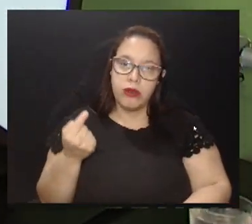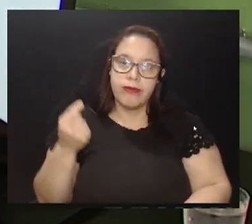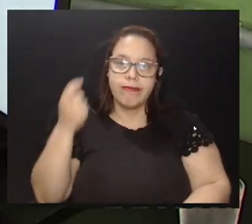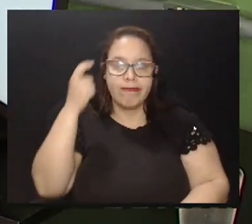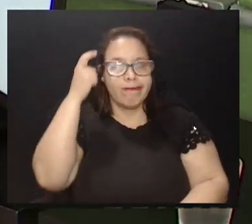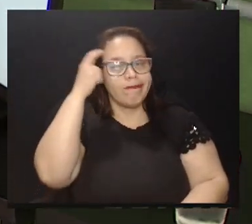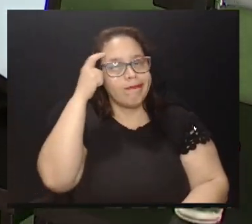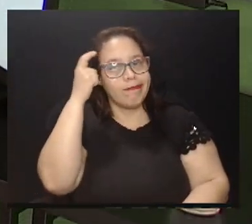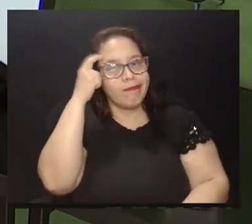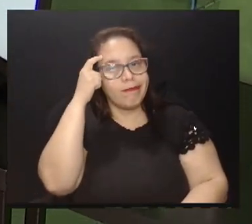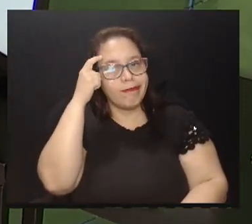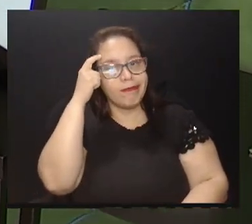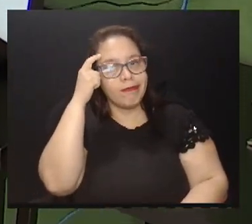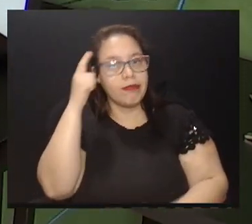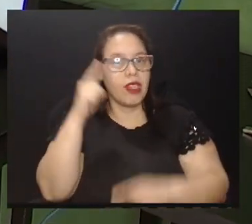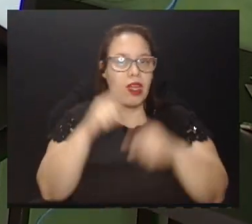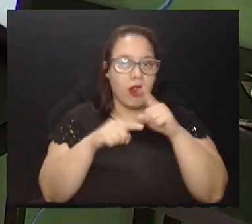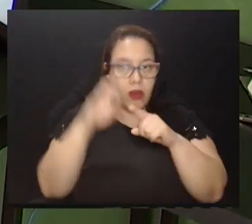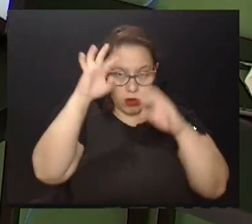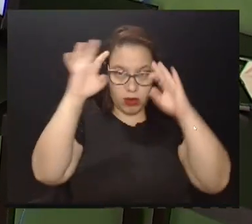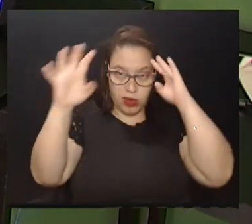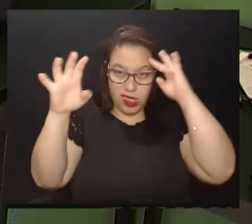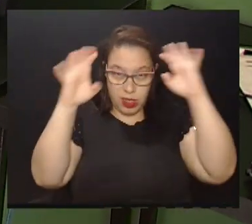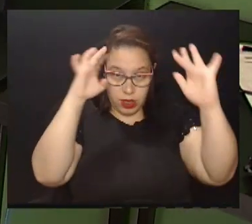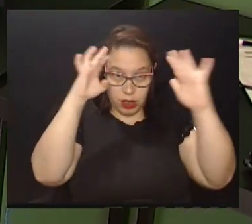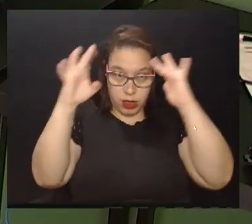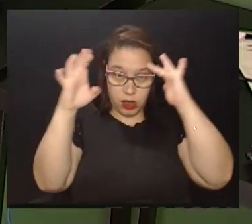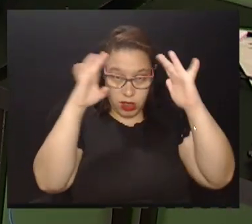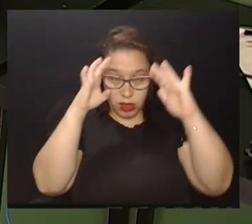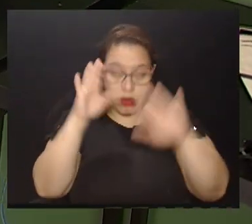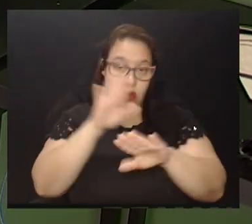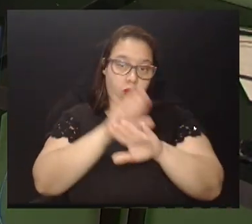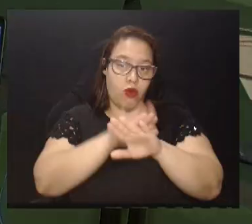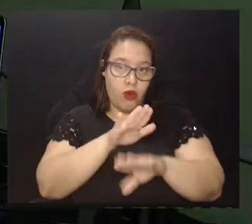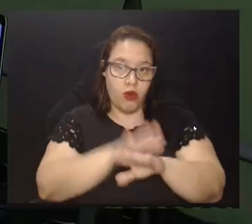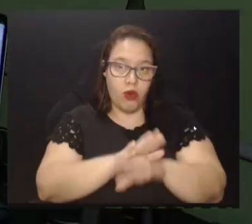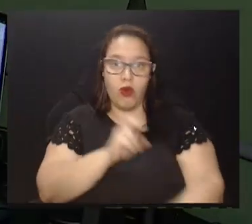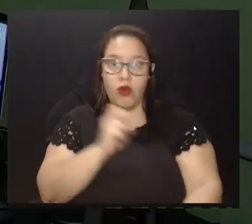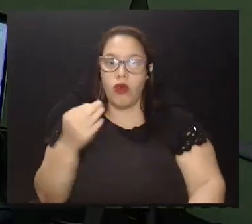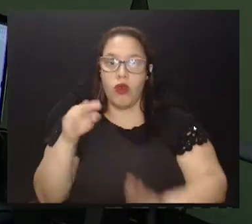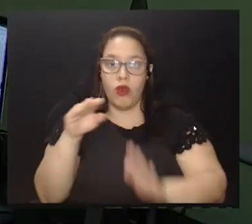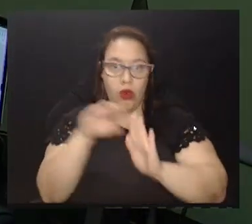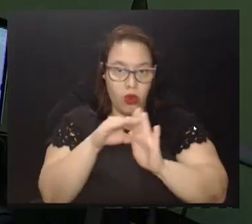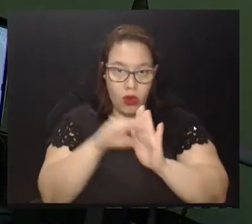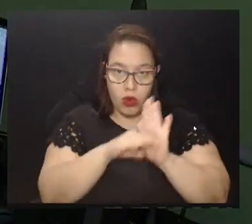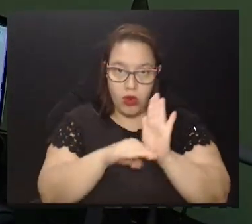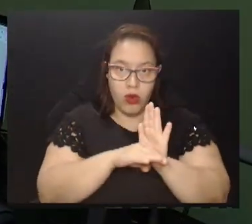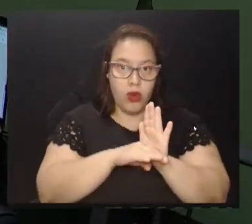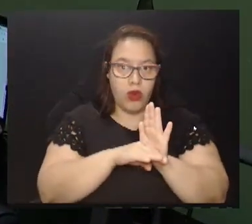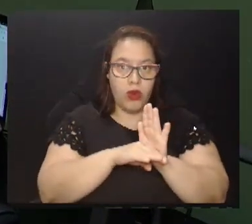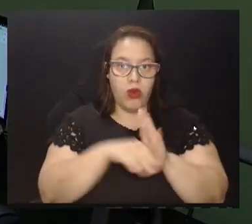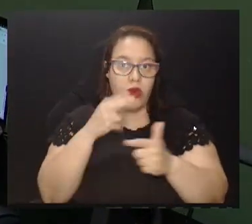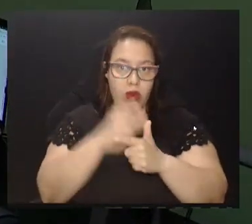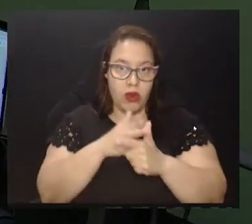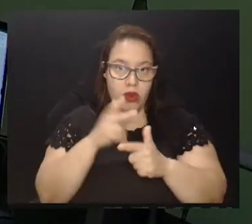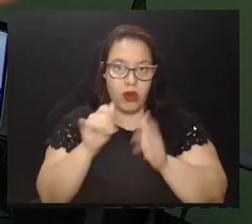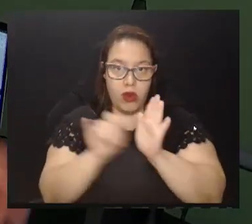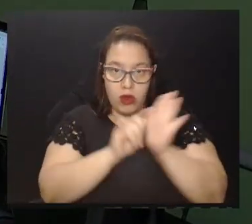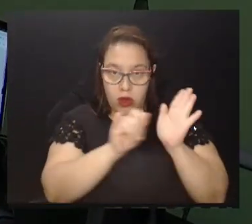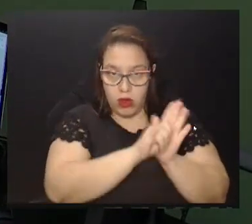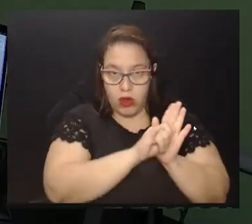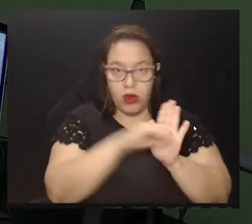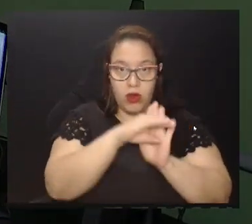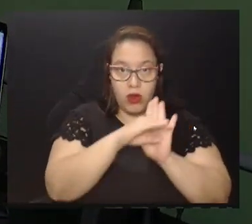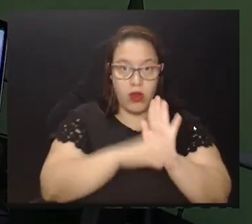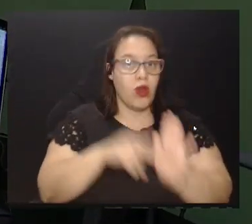materializa as ideias. Em geral, são fundos ou programas ou editais que a gente vê no Brasil e